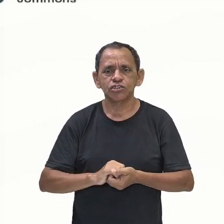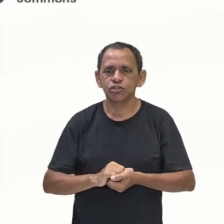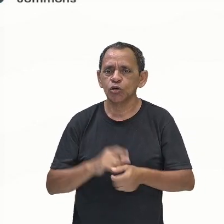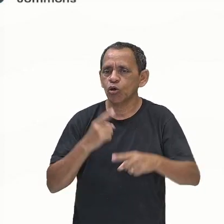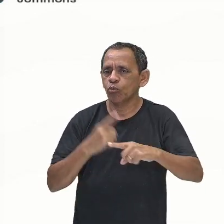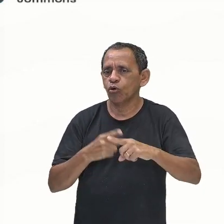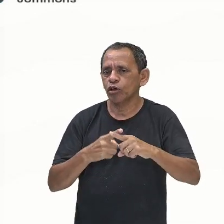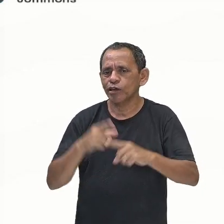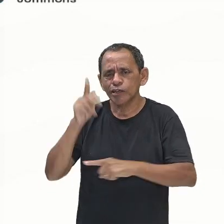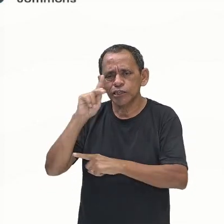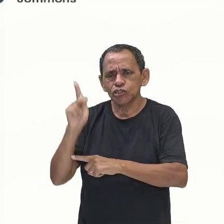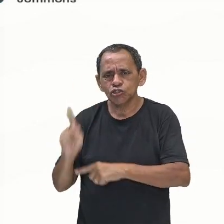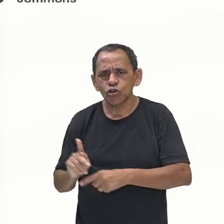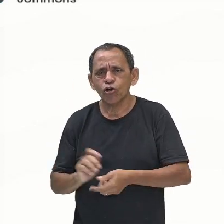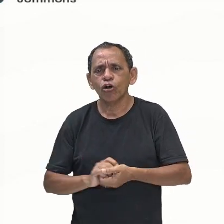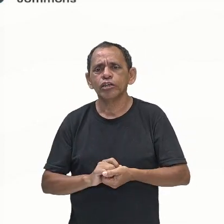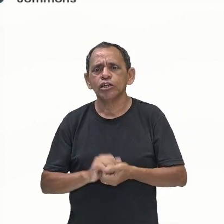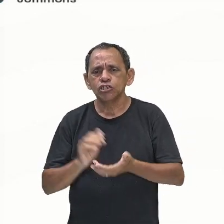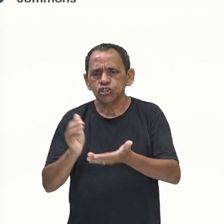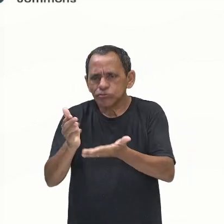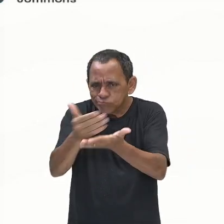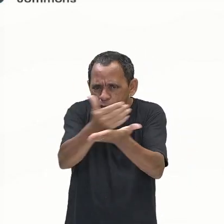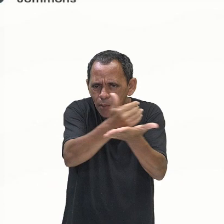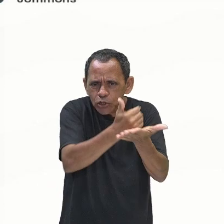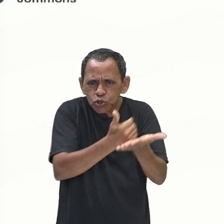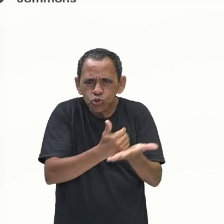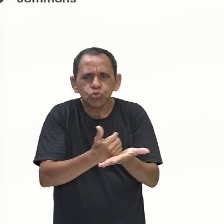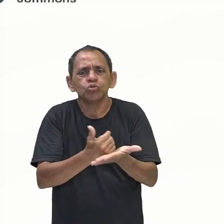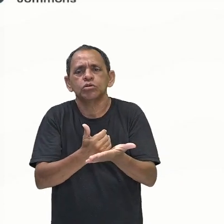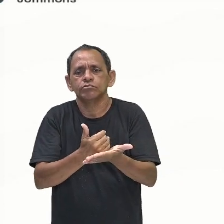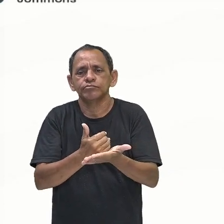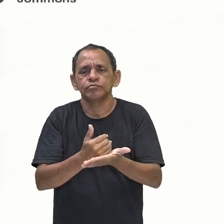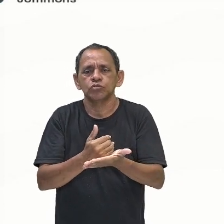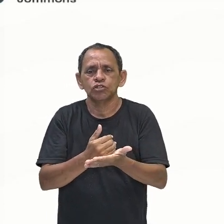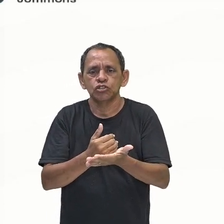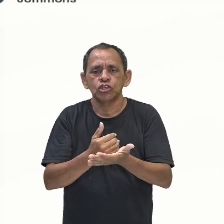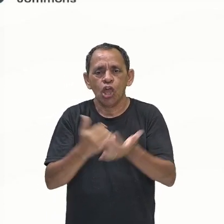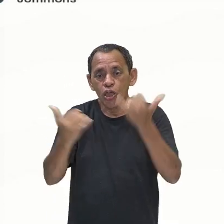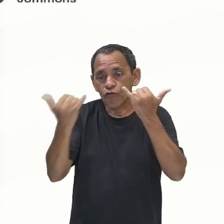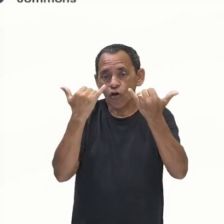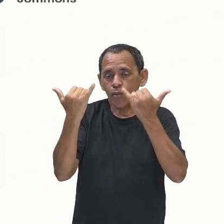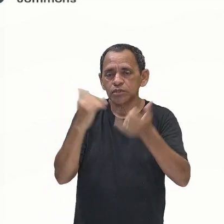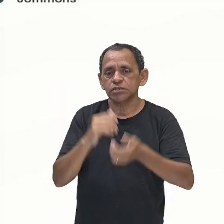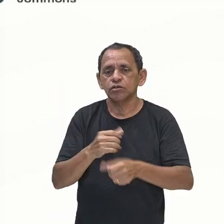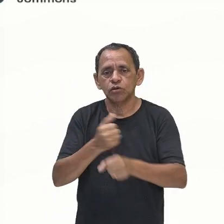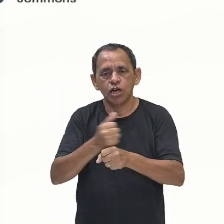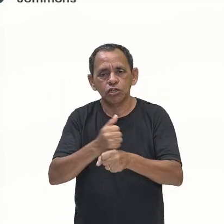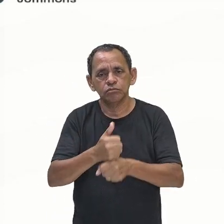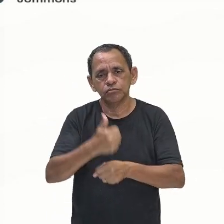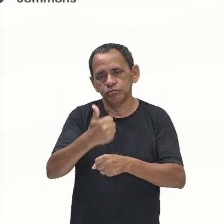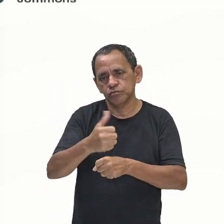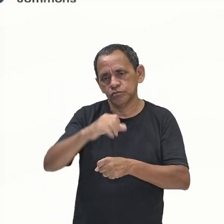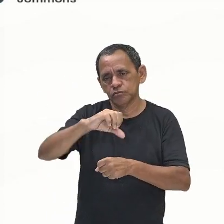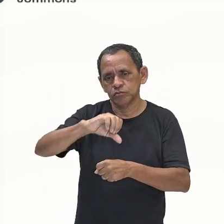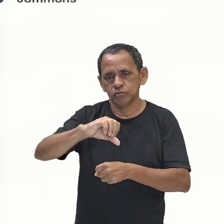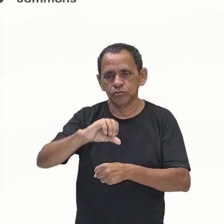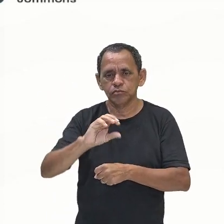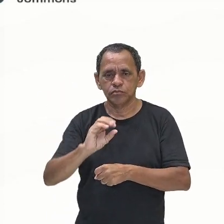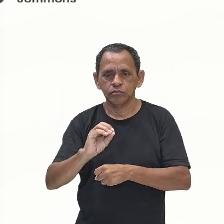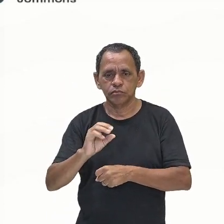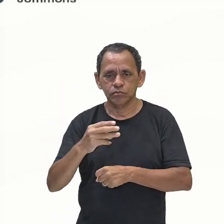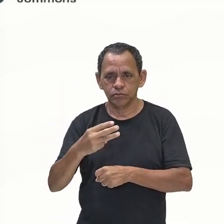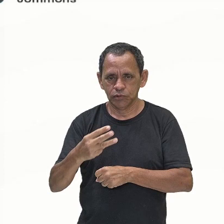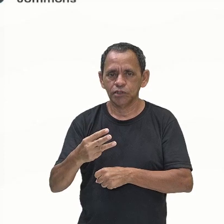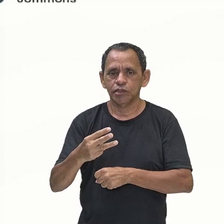história do sensoriamento remoto. Em 1903, nós tínhamos lá os pombos fotógrafos de um